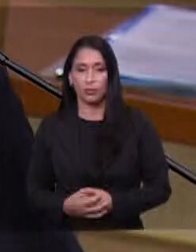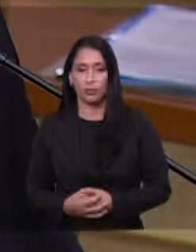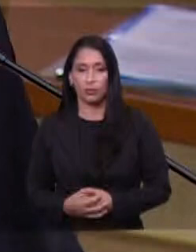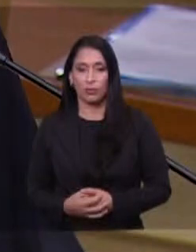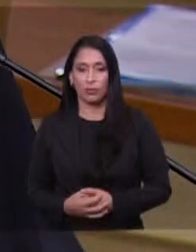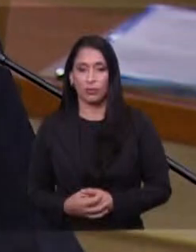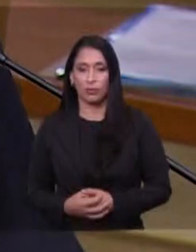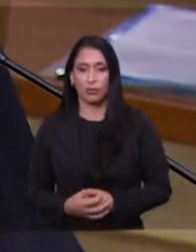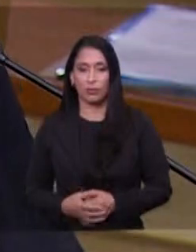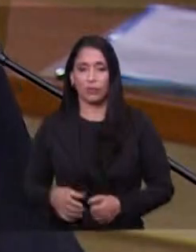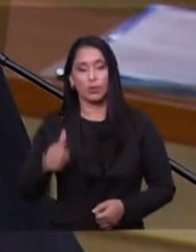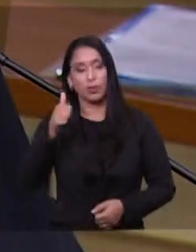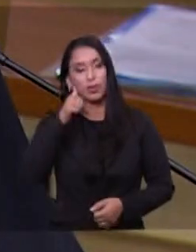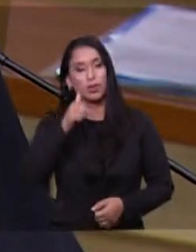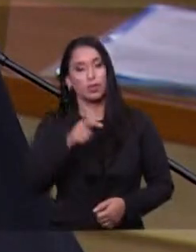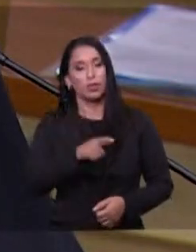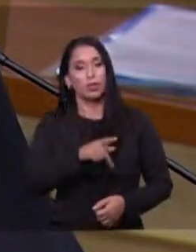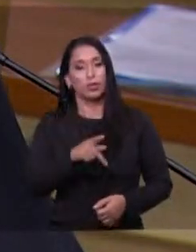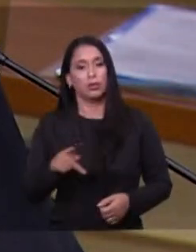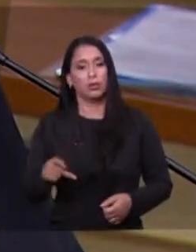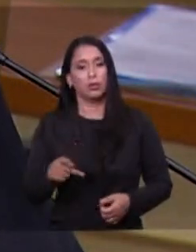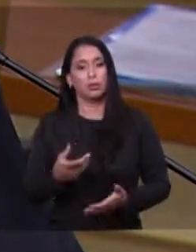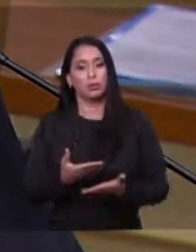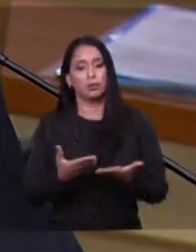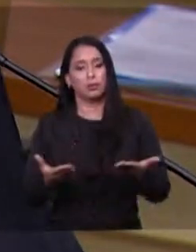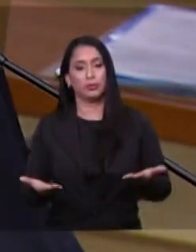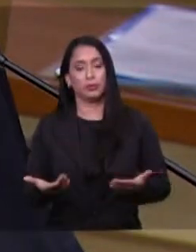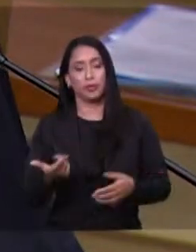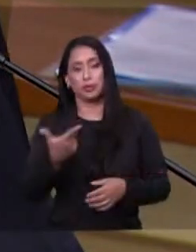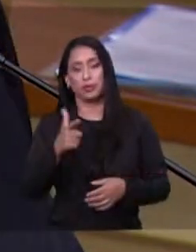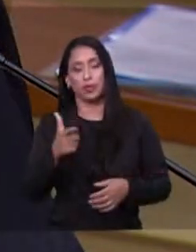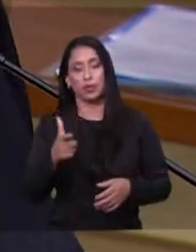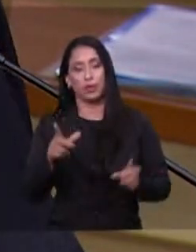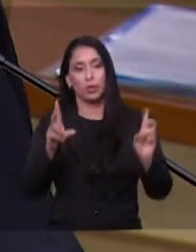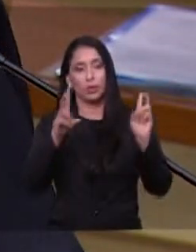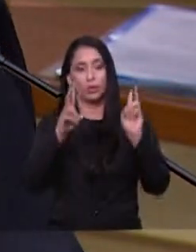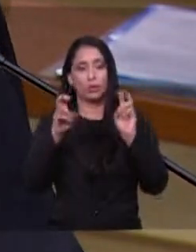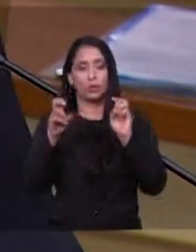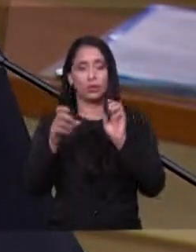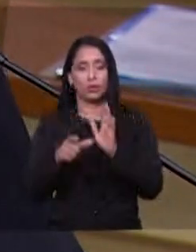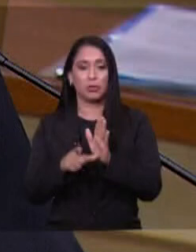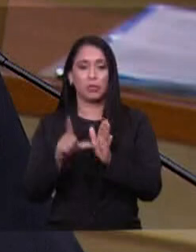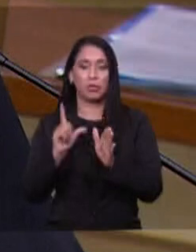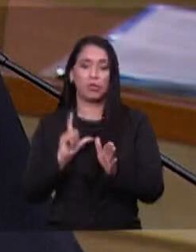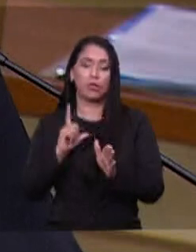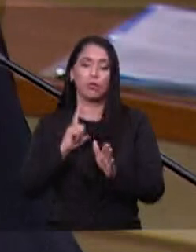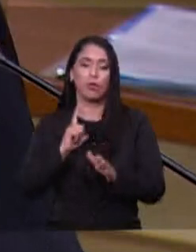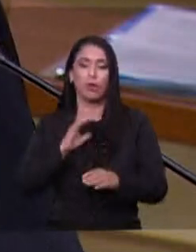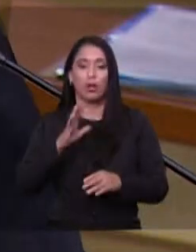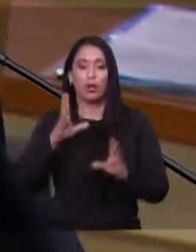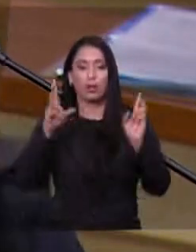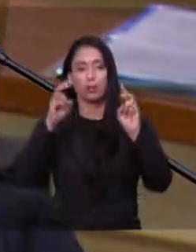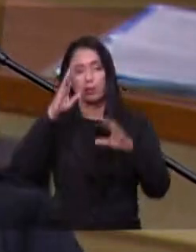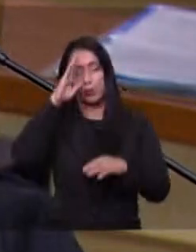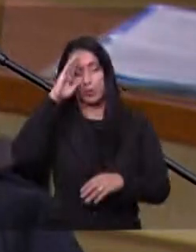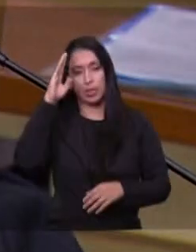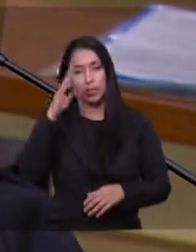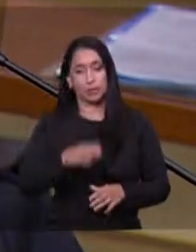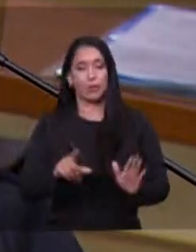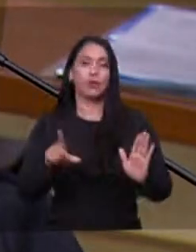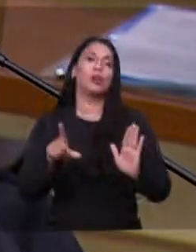estampada. Senhora presidente, eminentes colegas, não havendo questões preliminares, passo diretamente ao mérito da controvérsia. Em pauta